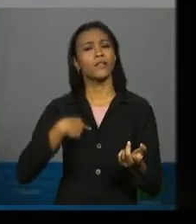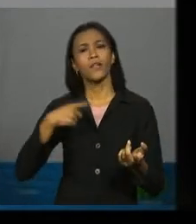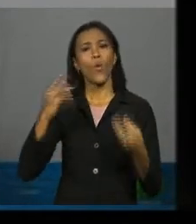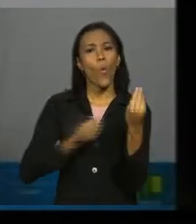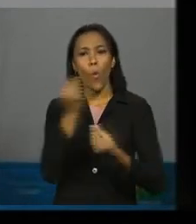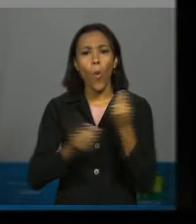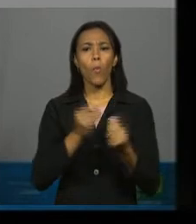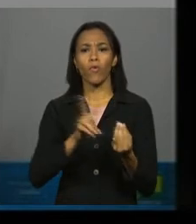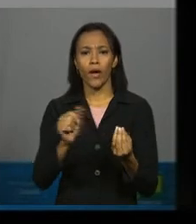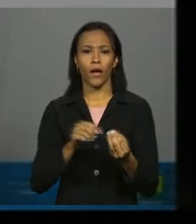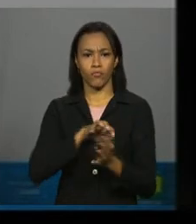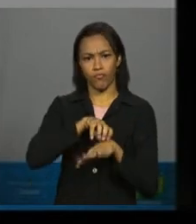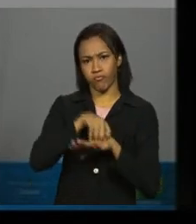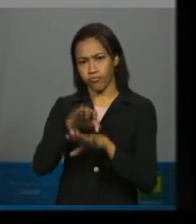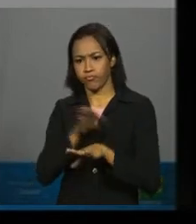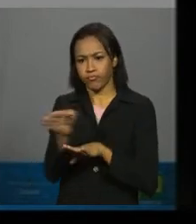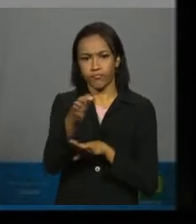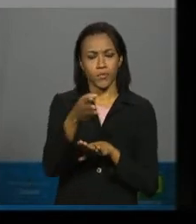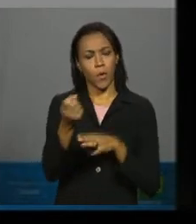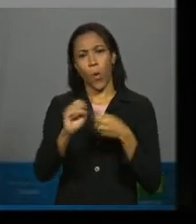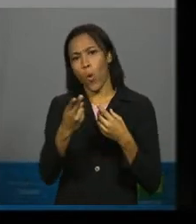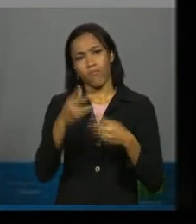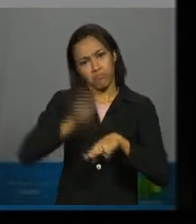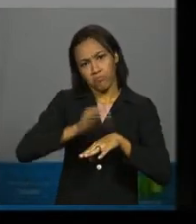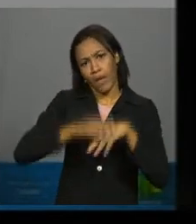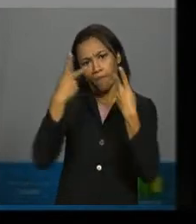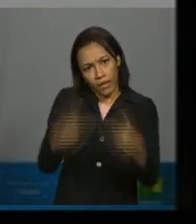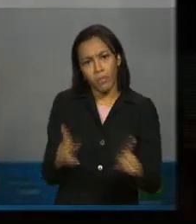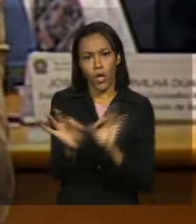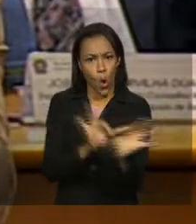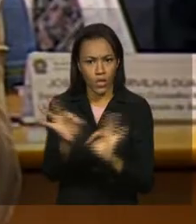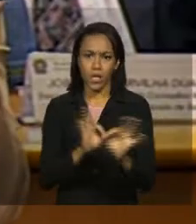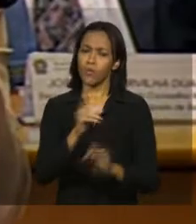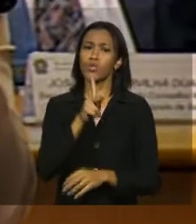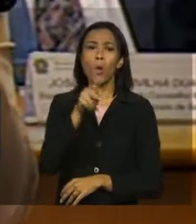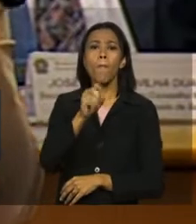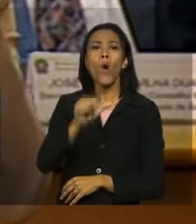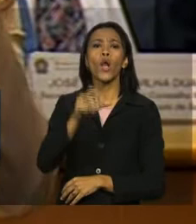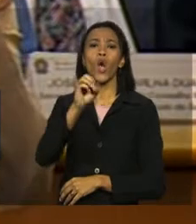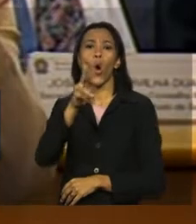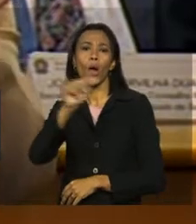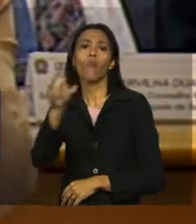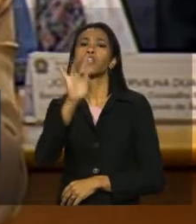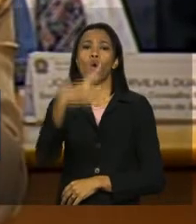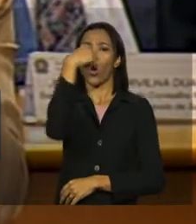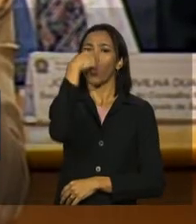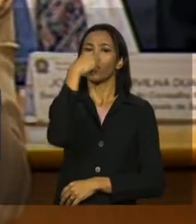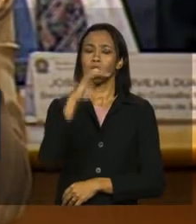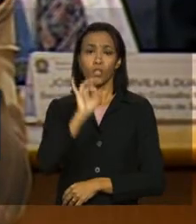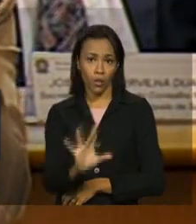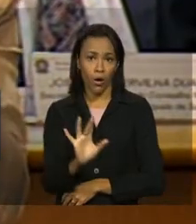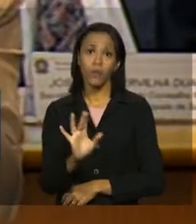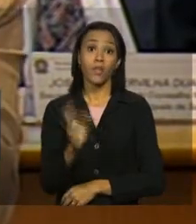se vai haver postos volantes e devido à complexidade que é trabalhar não só com a pólio oral né que era só gotinha mas agora